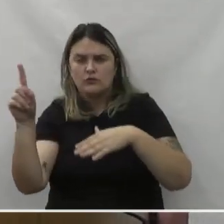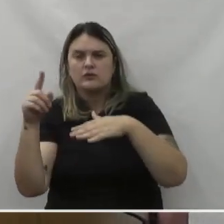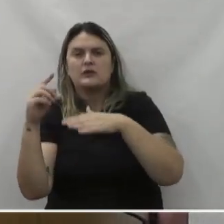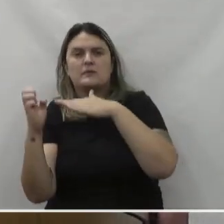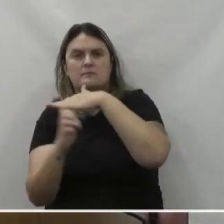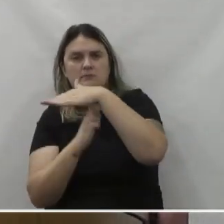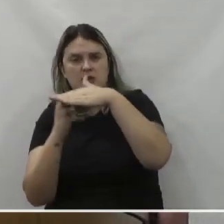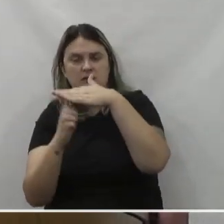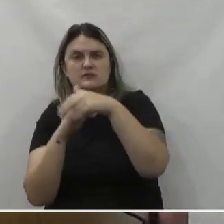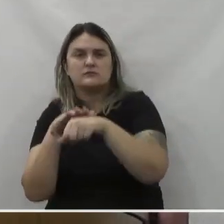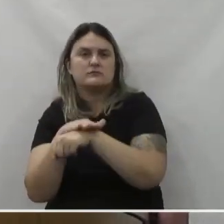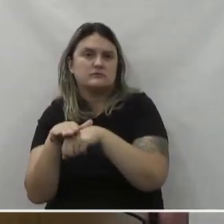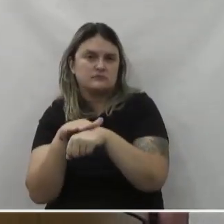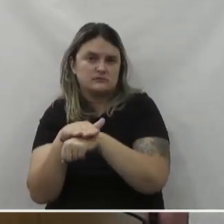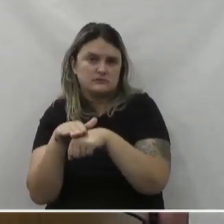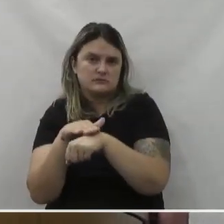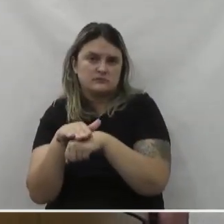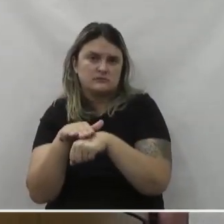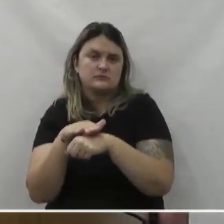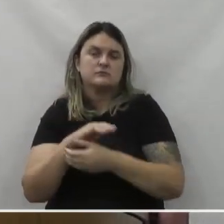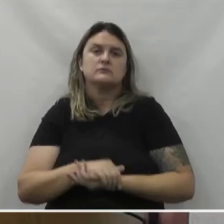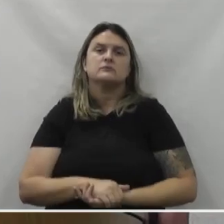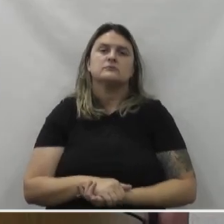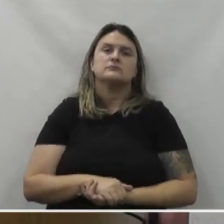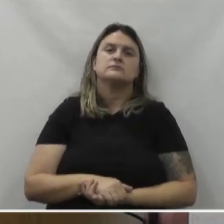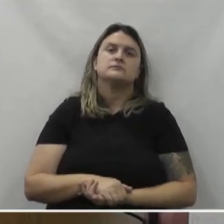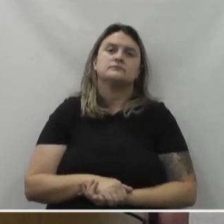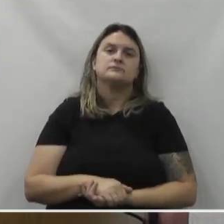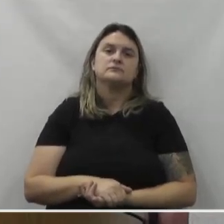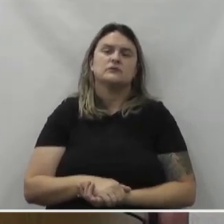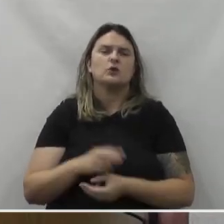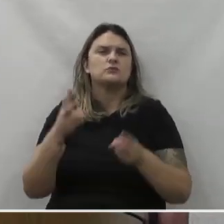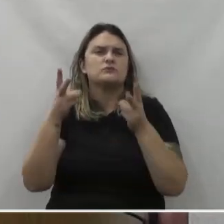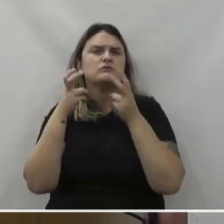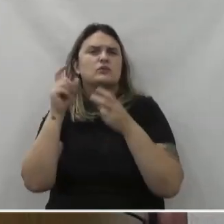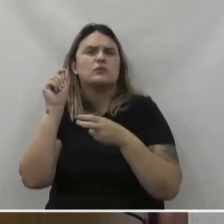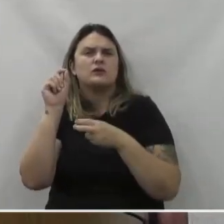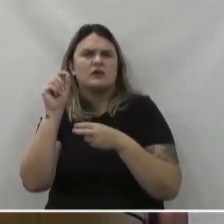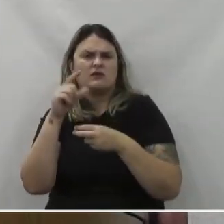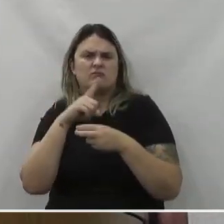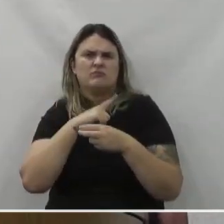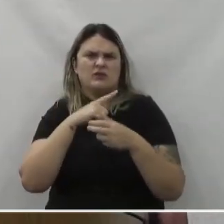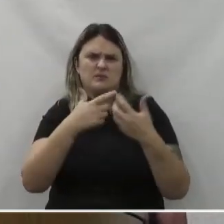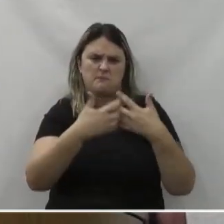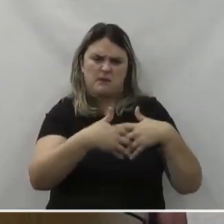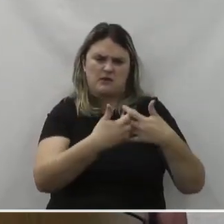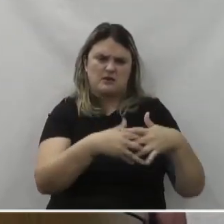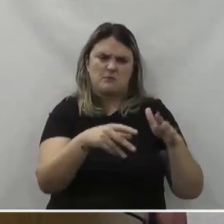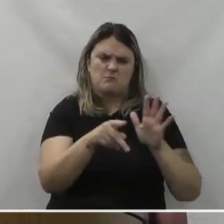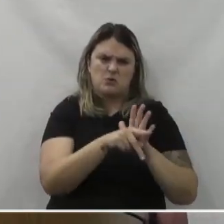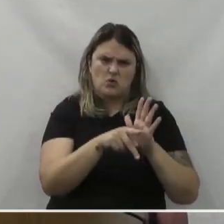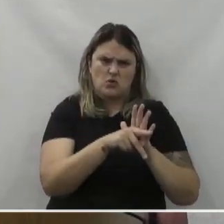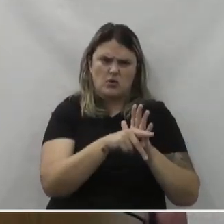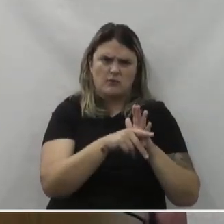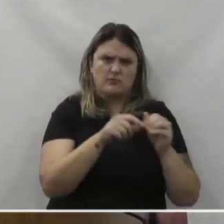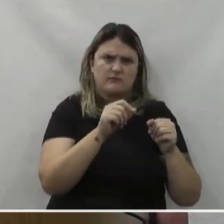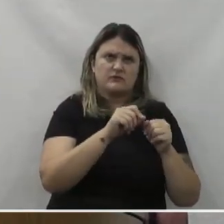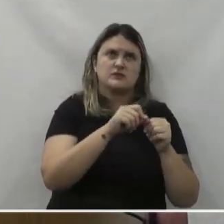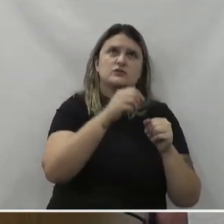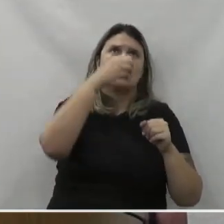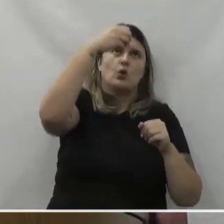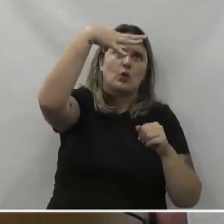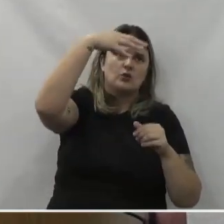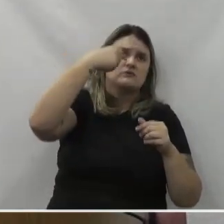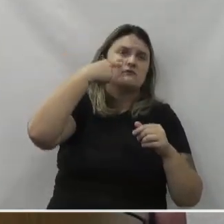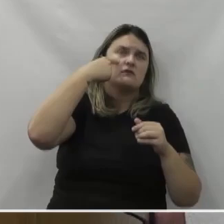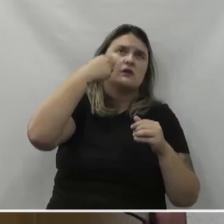lá na prefeitura de Porto Alegre, a gente observou lá, eles têm uns equipamentos que coloca lá embaixo da luminária e tem que dar